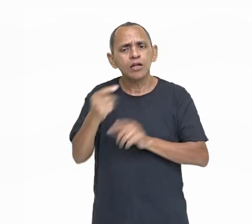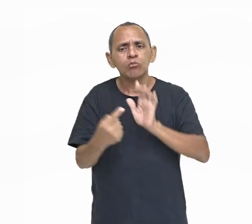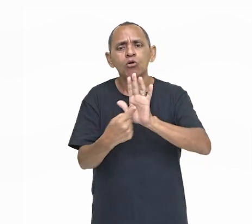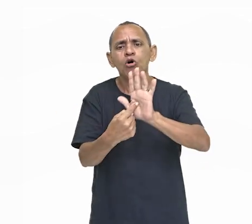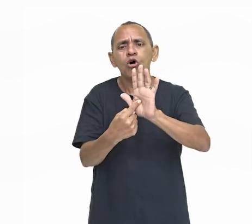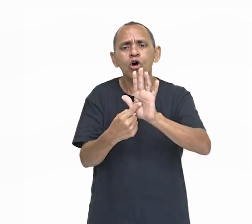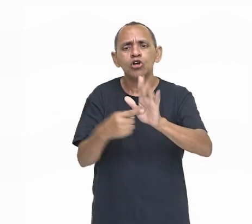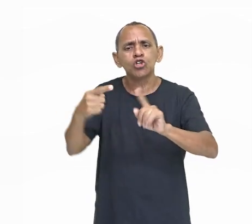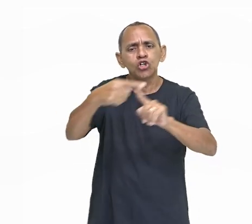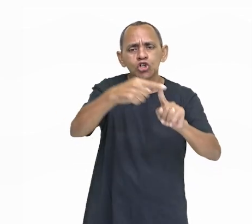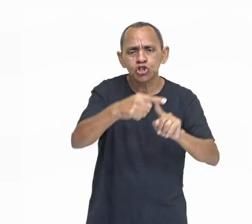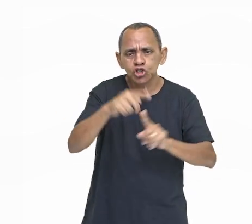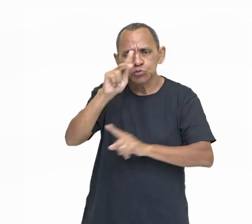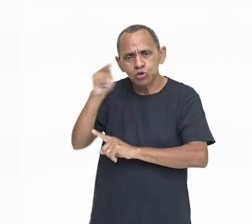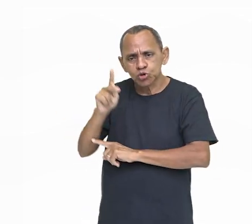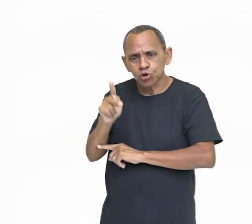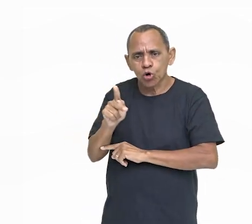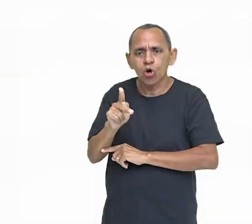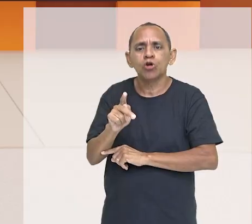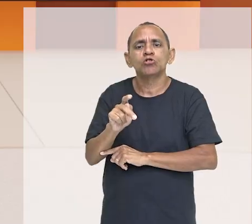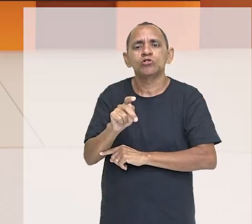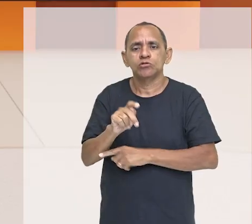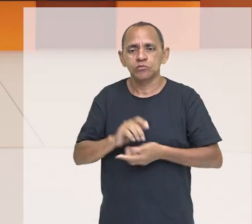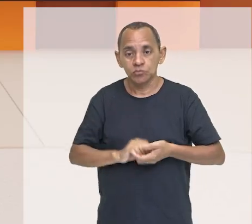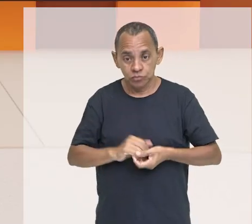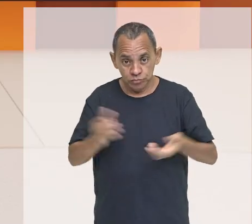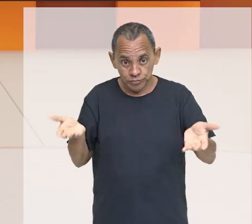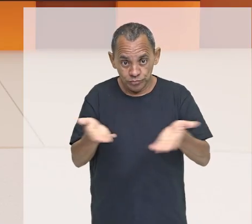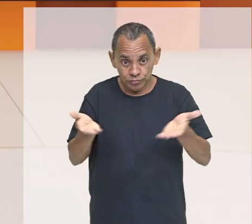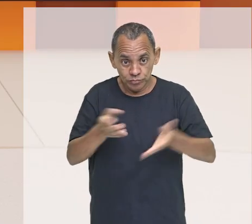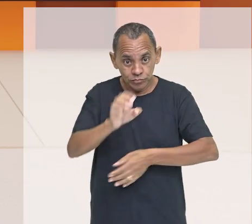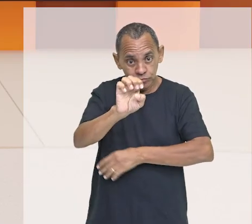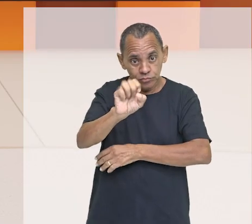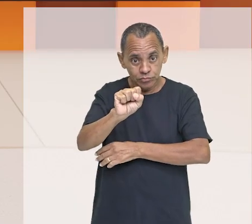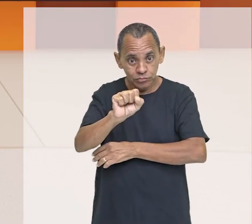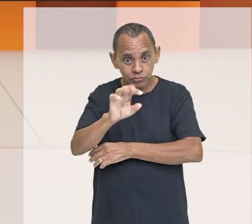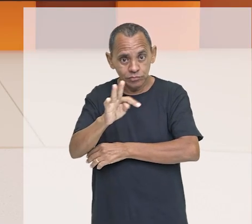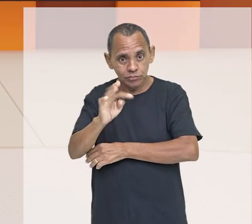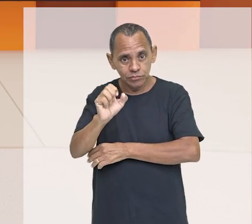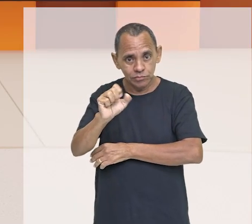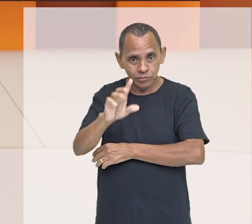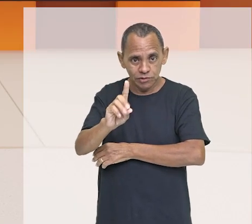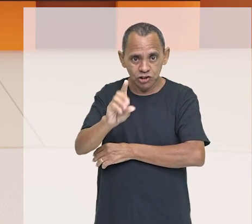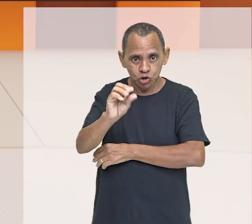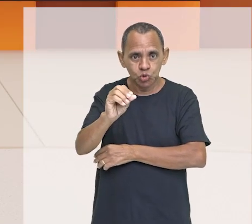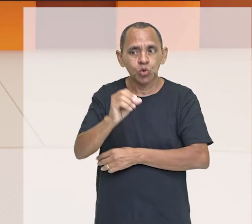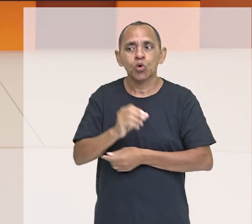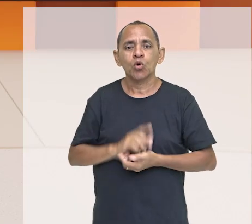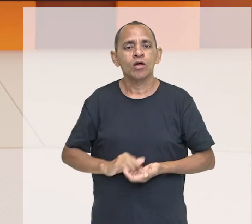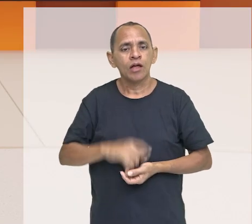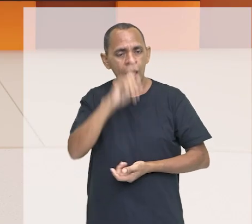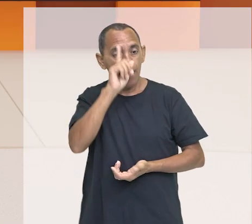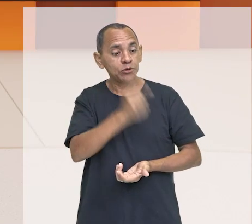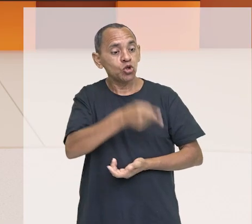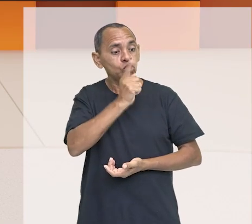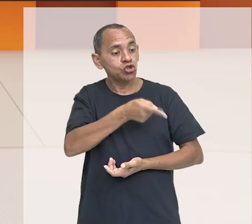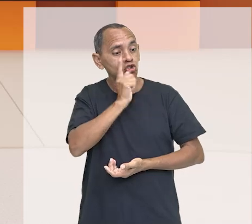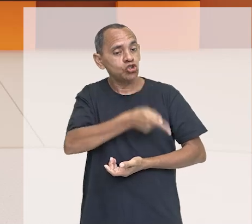históricas do Estado moderno. Então, vejam lá. Nós temos aqui o Estado absolutista, nós vamos ver a economia